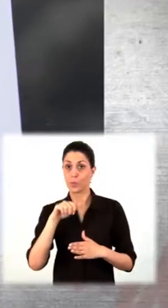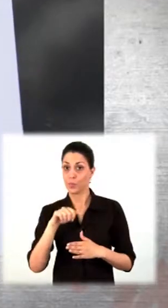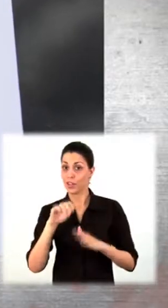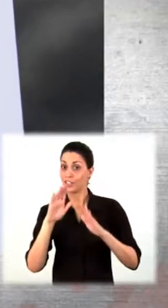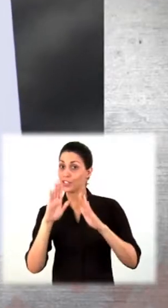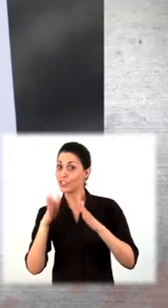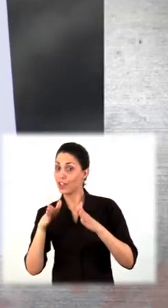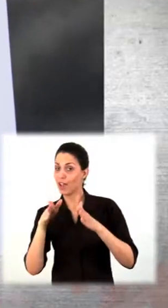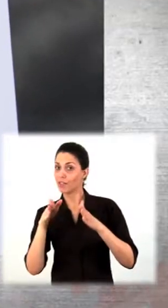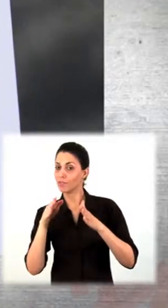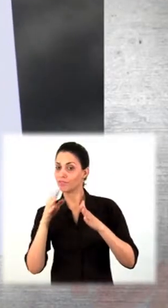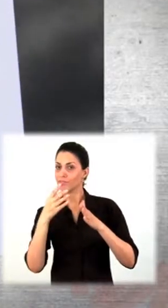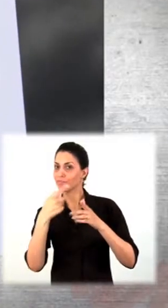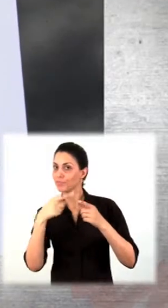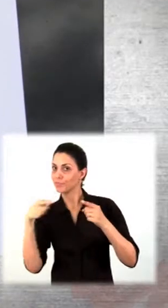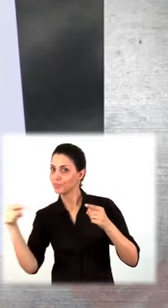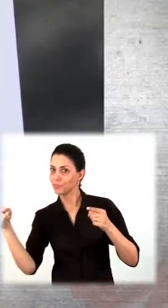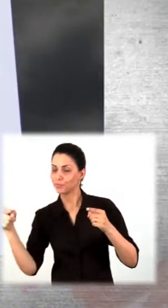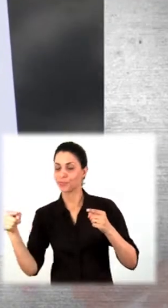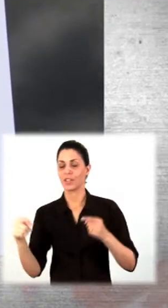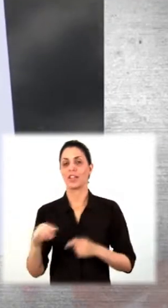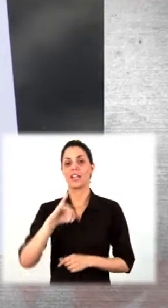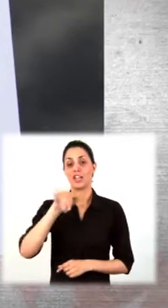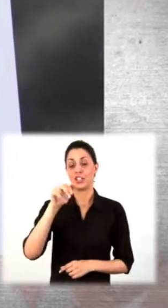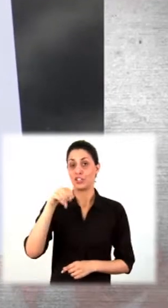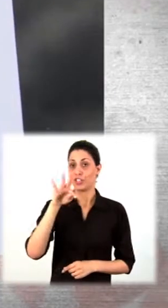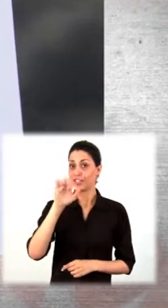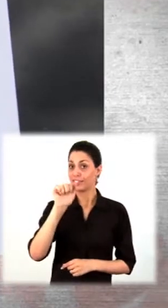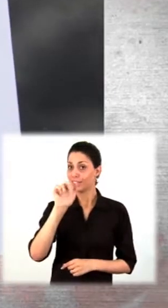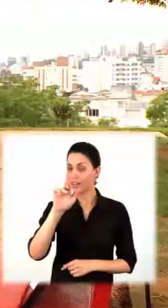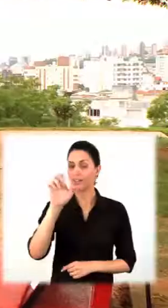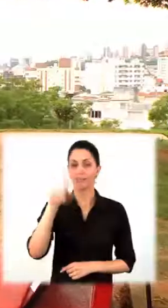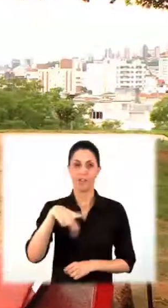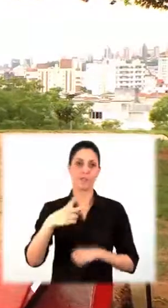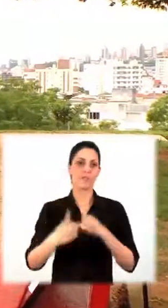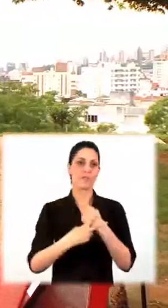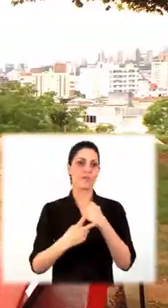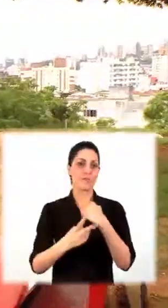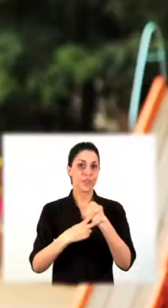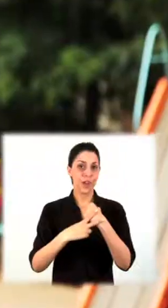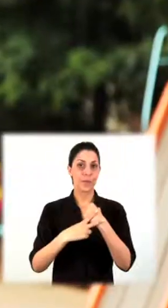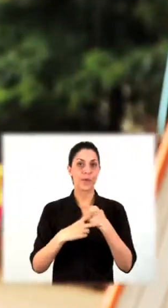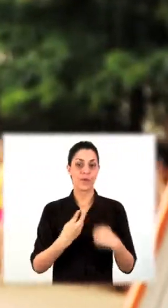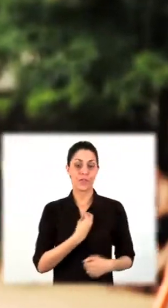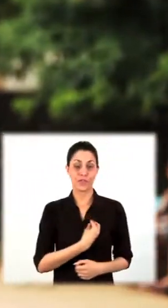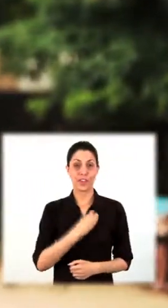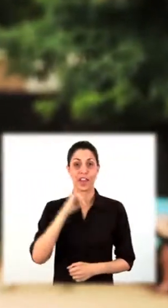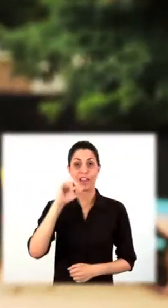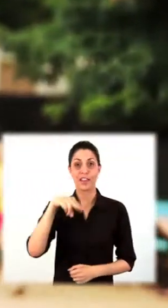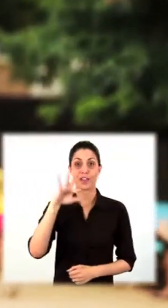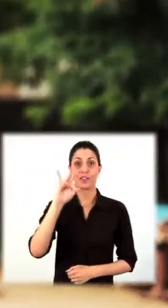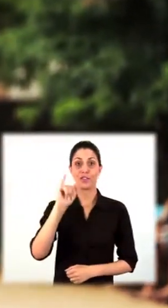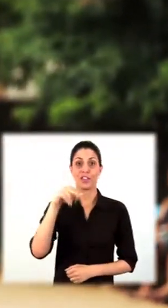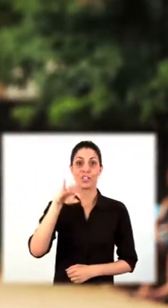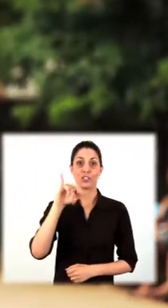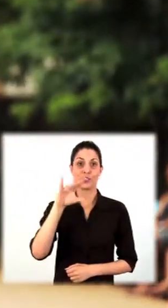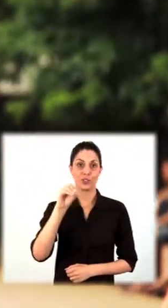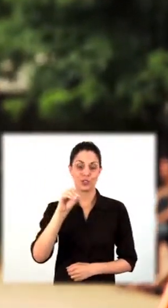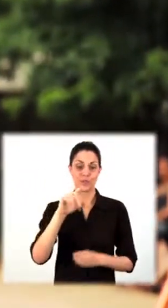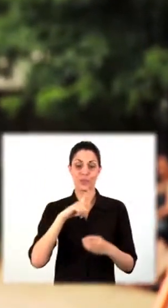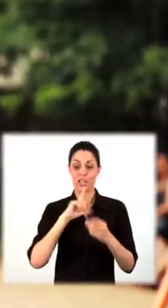sua mulher já, tananã, jantar, que é um verbo no